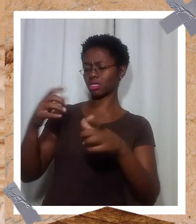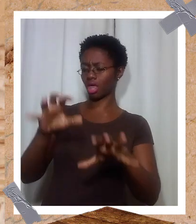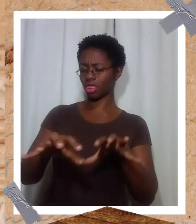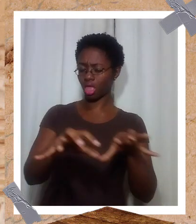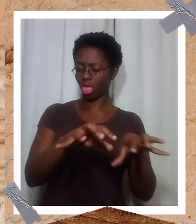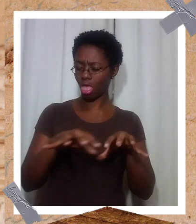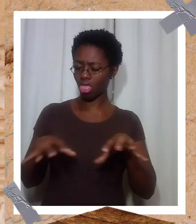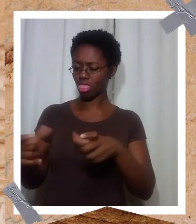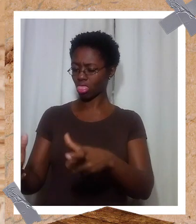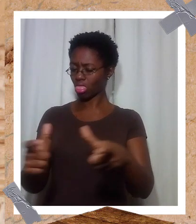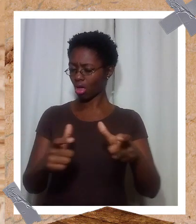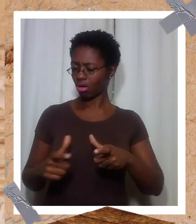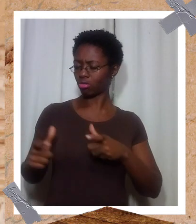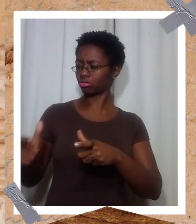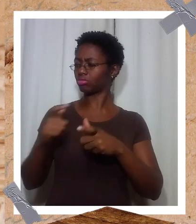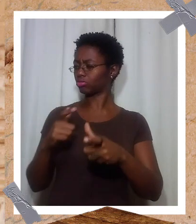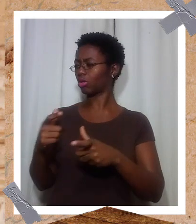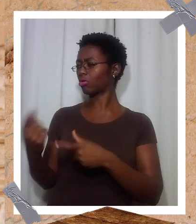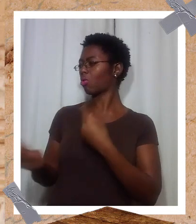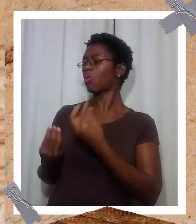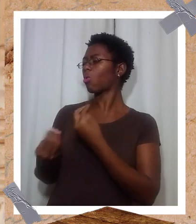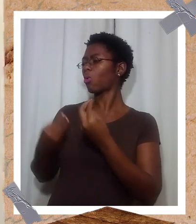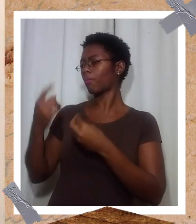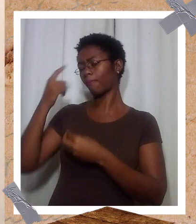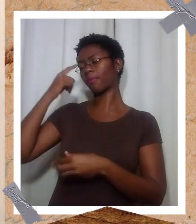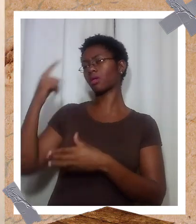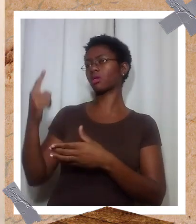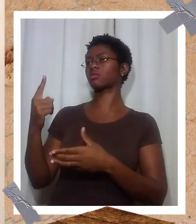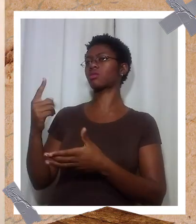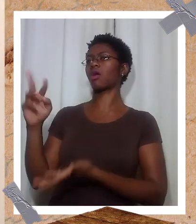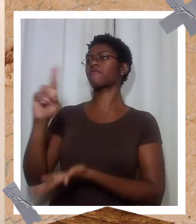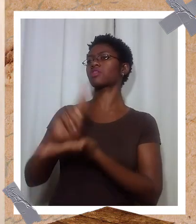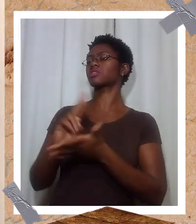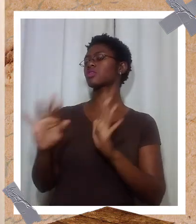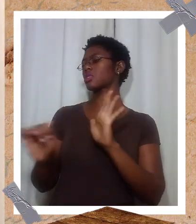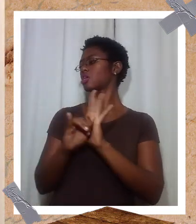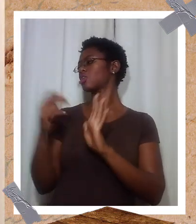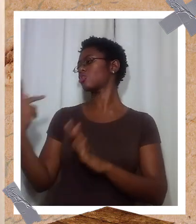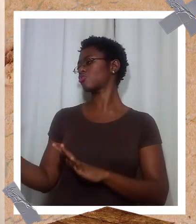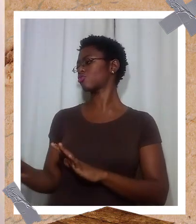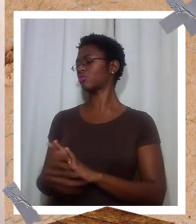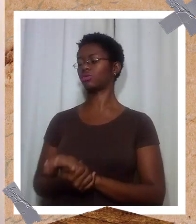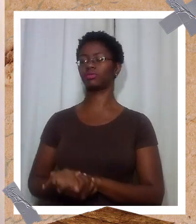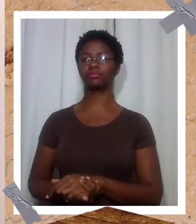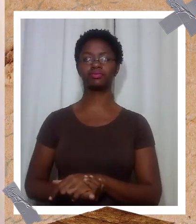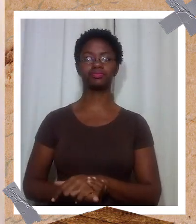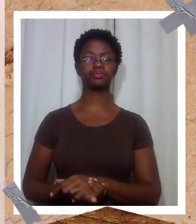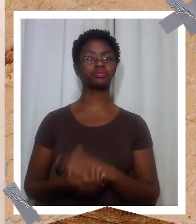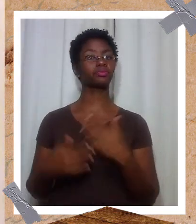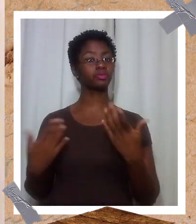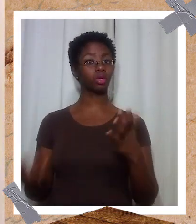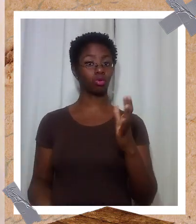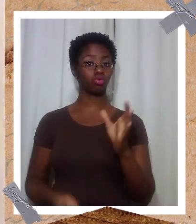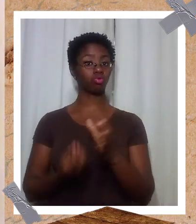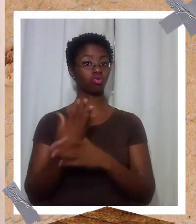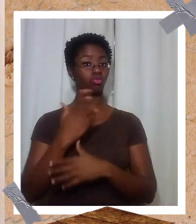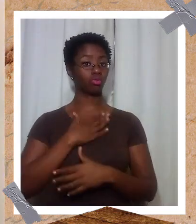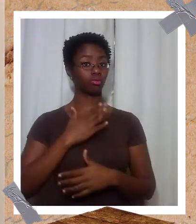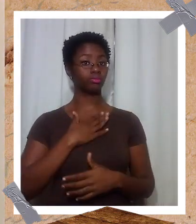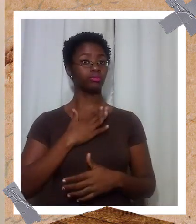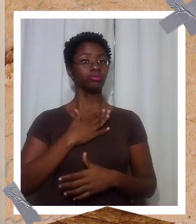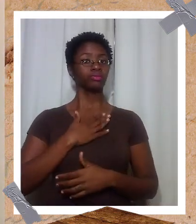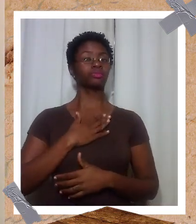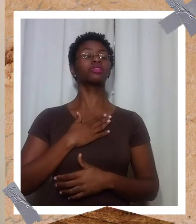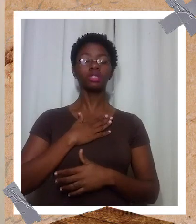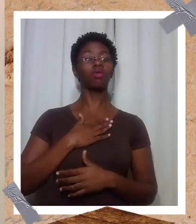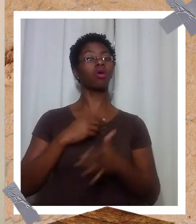fortalece essa identidade que é sua? Como eu falei, né? A coisa nasce muito da luta pelo direito. Então, eu não chego ali no